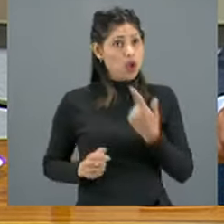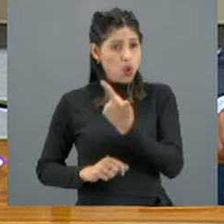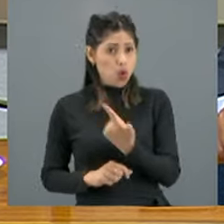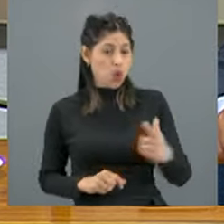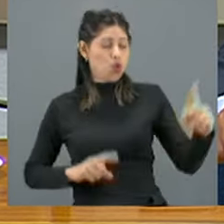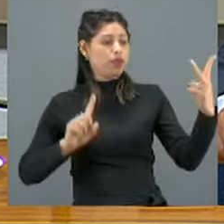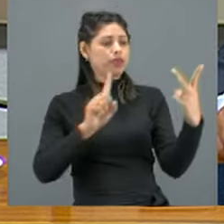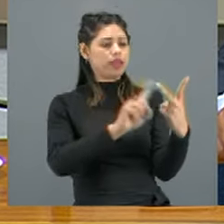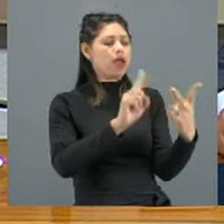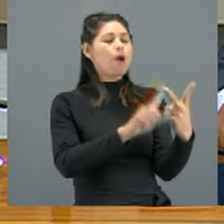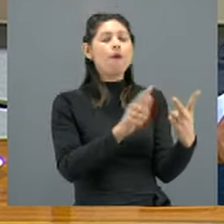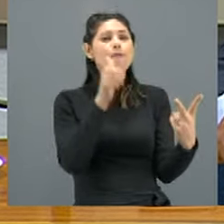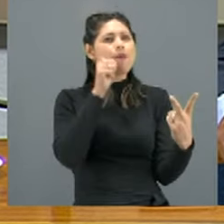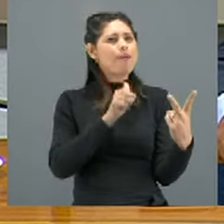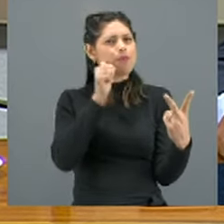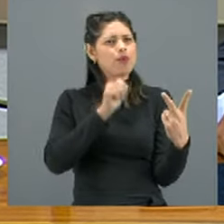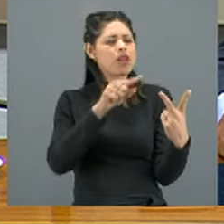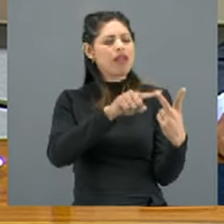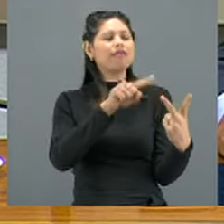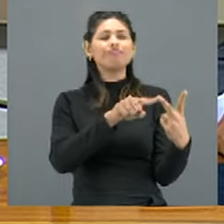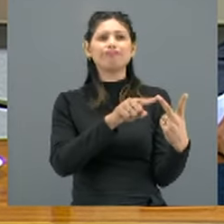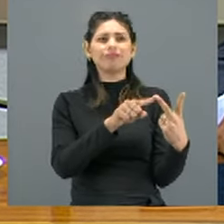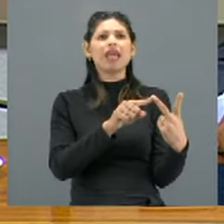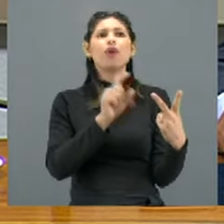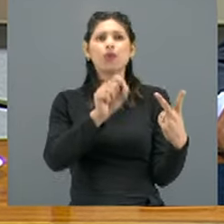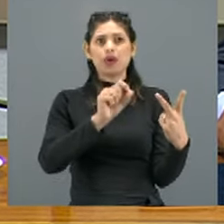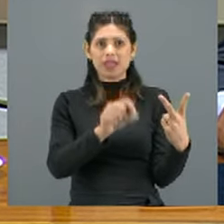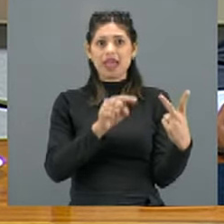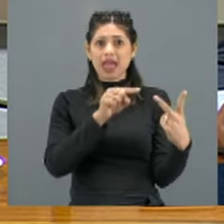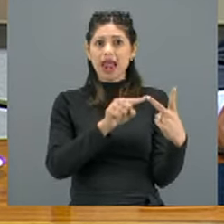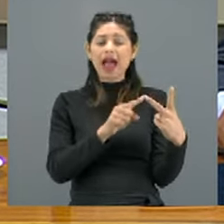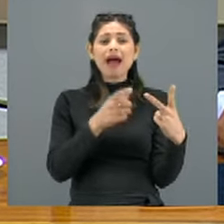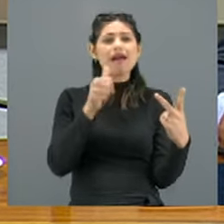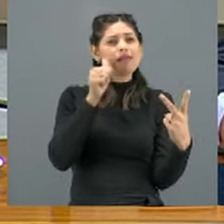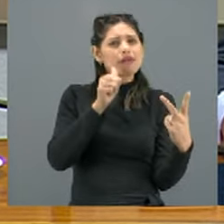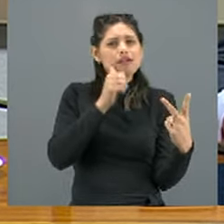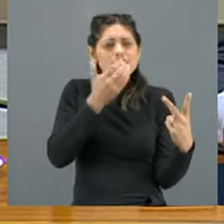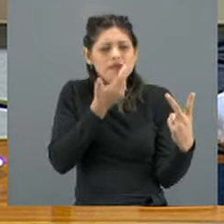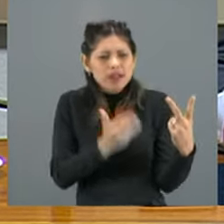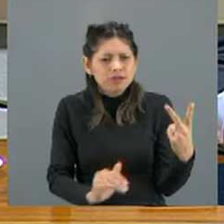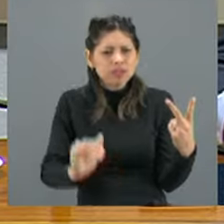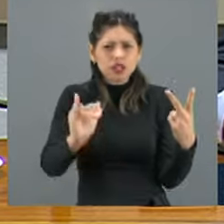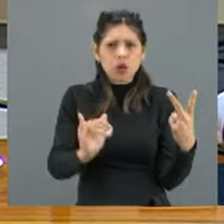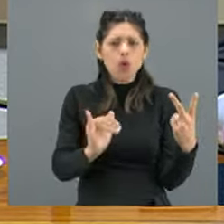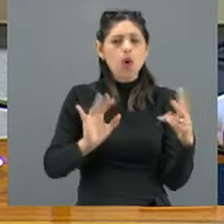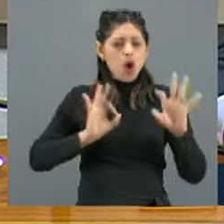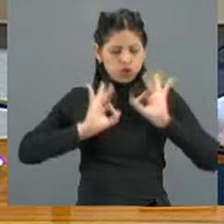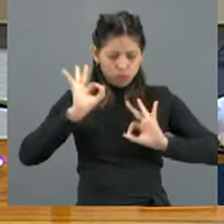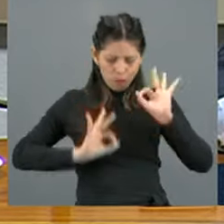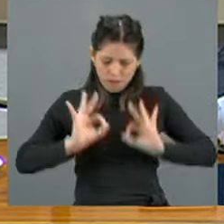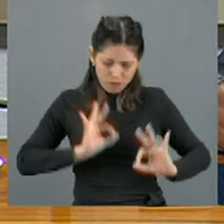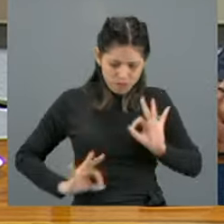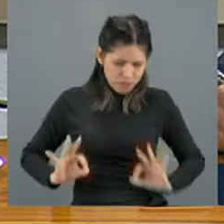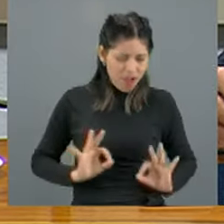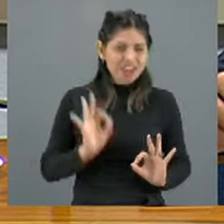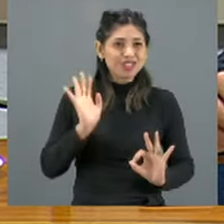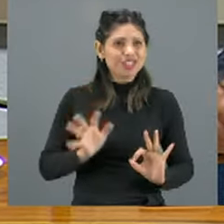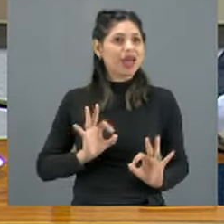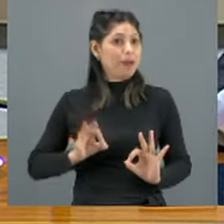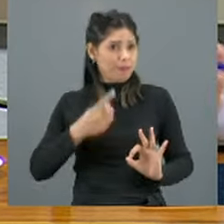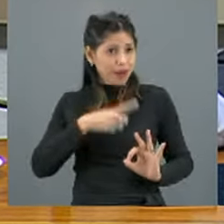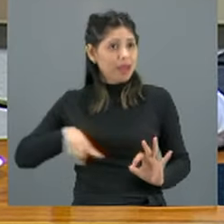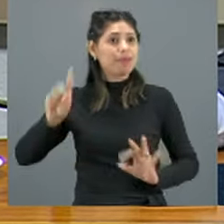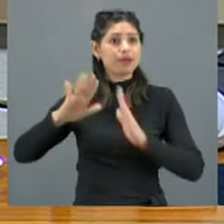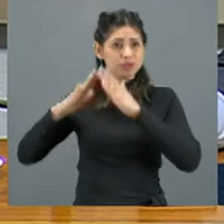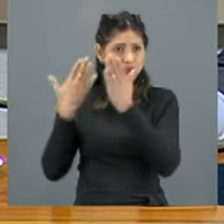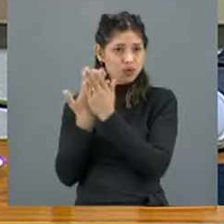Stevenson, de 9 horas da manhã, preparada para ir para a escola, começando a meio-dia. Porque é essa a realidade de uma reserva, uma